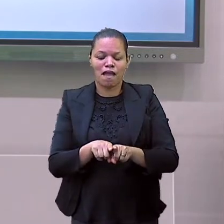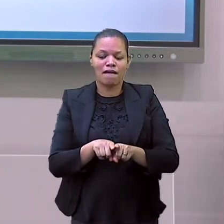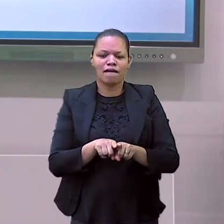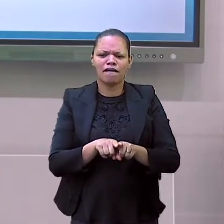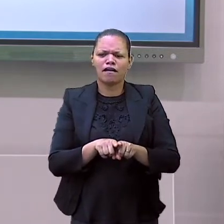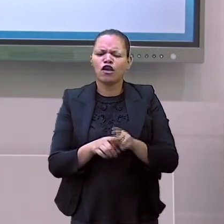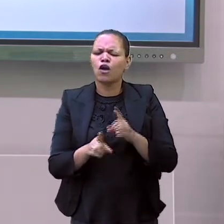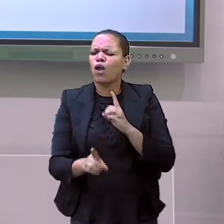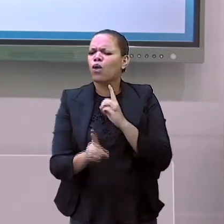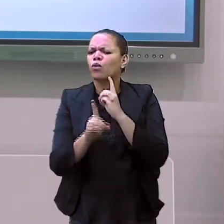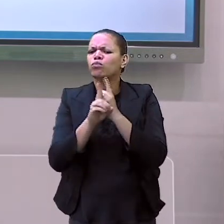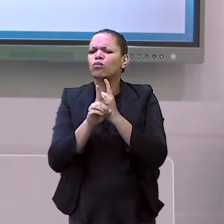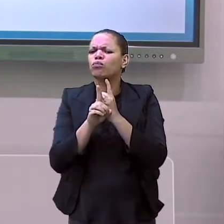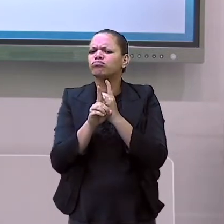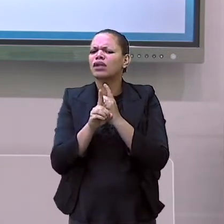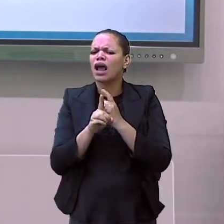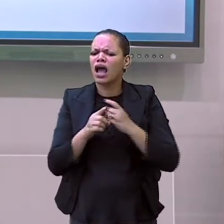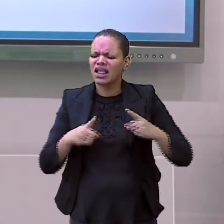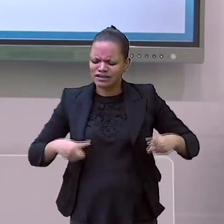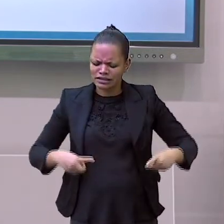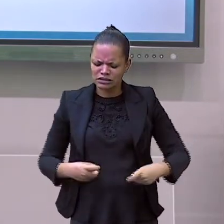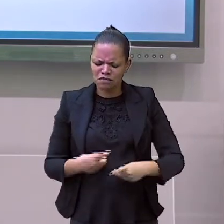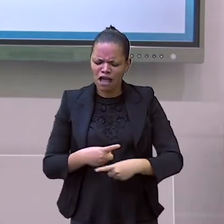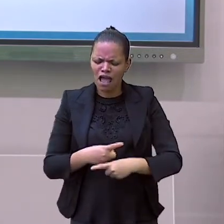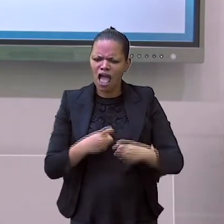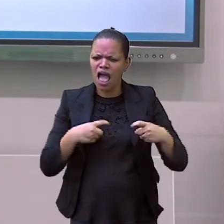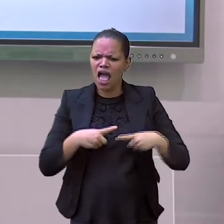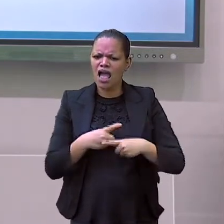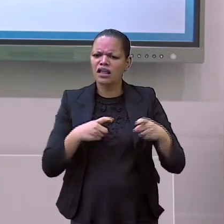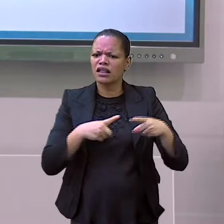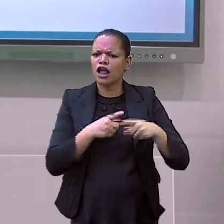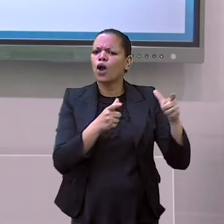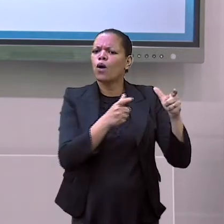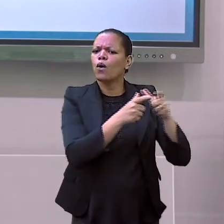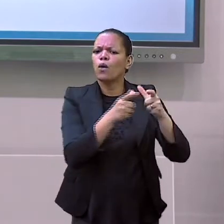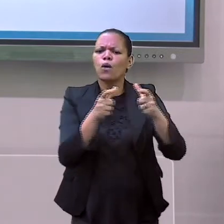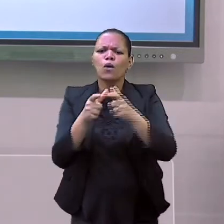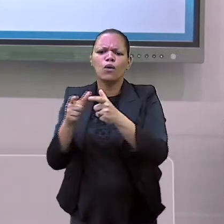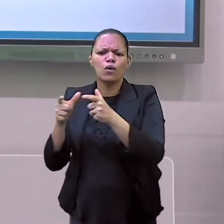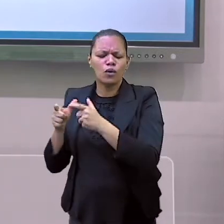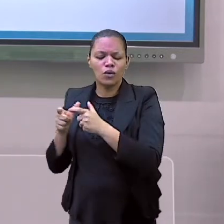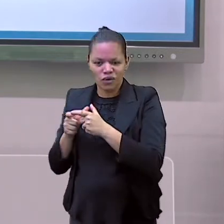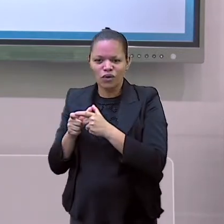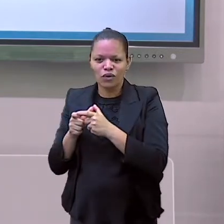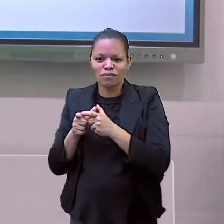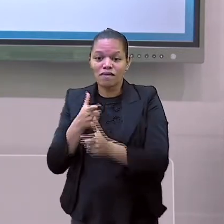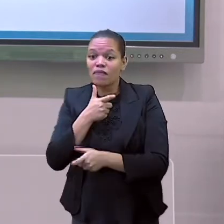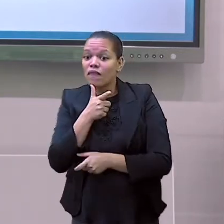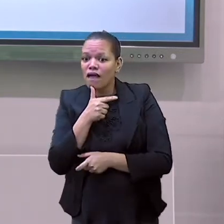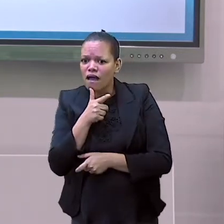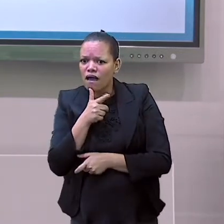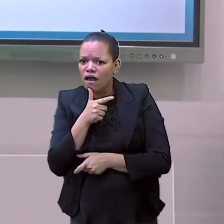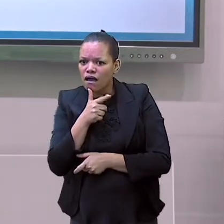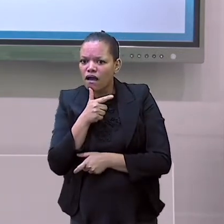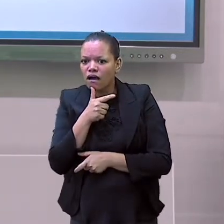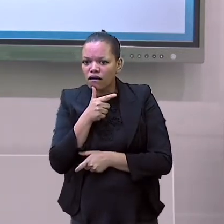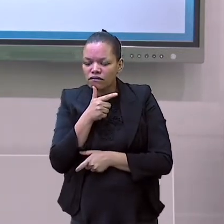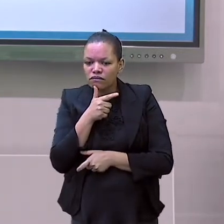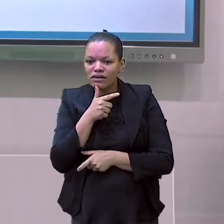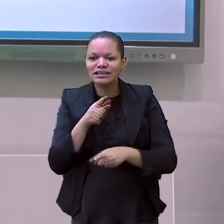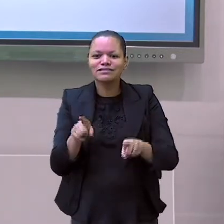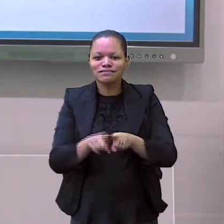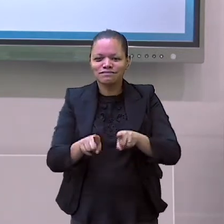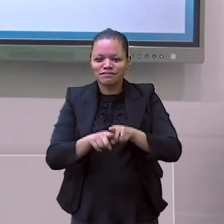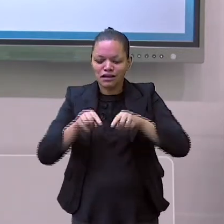gente respira essas bactérias. Na água, precisa também de microscópio, porque a gente não consegue